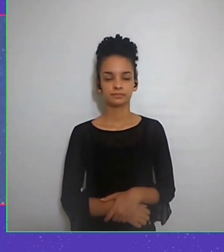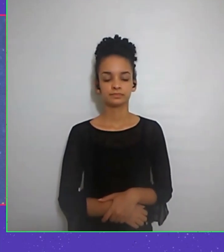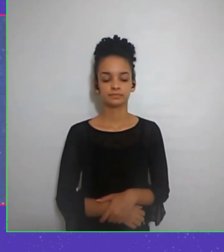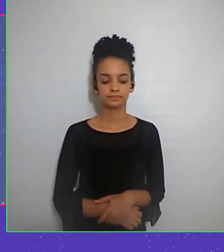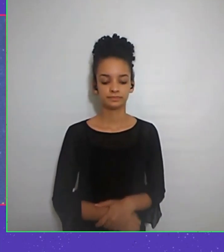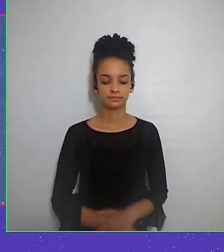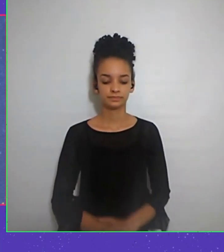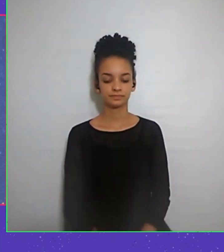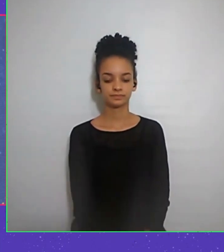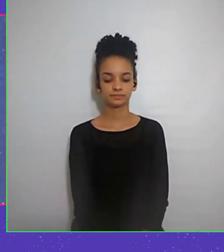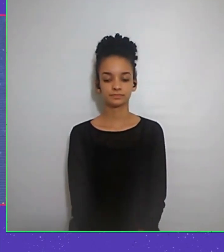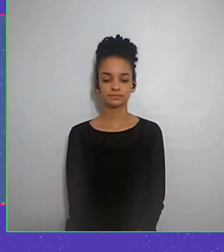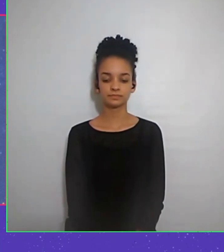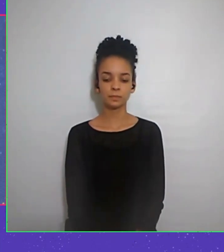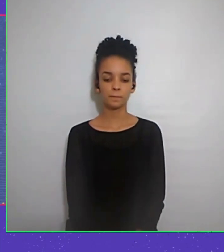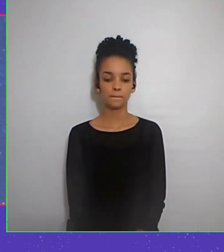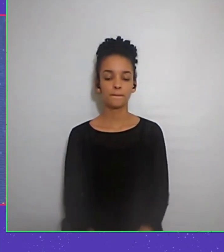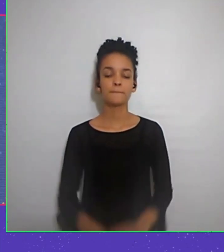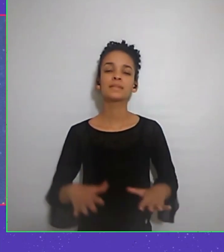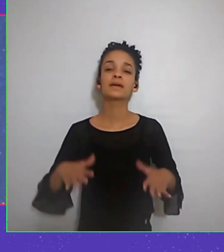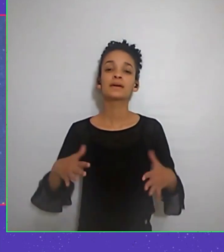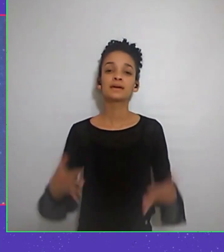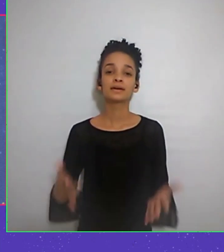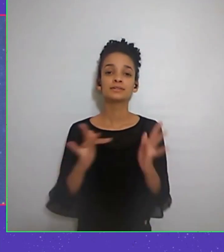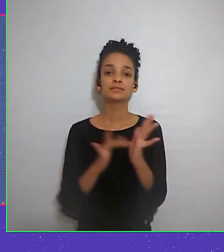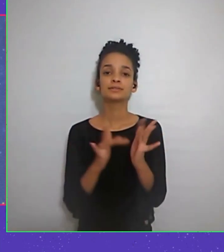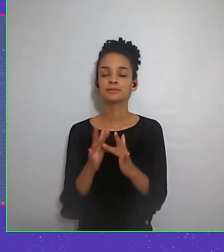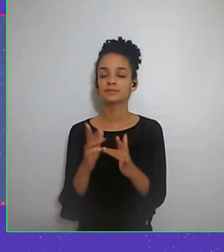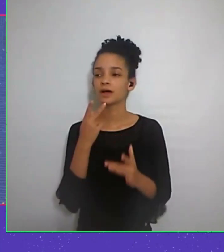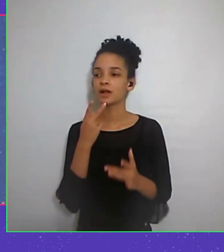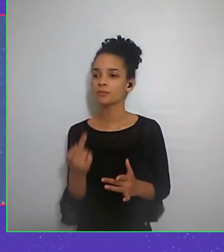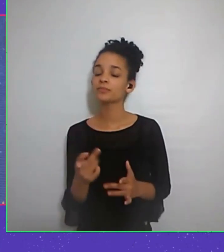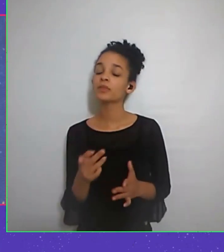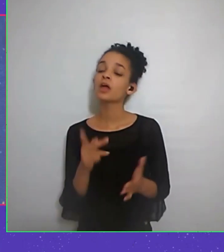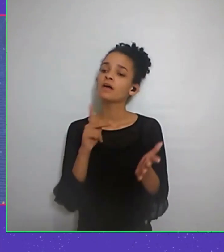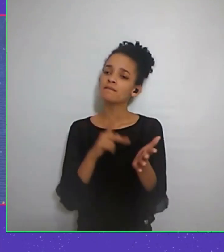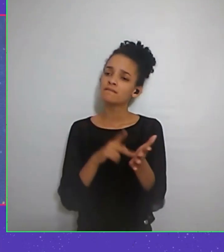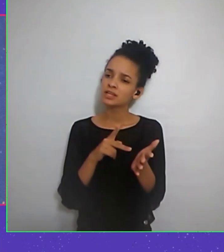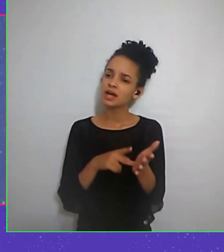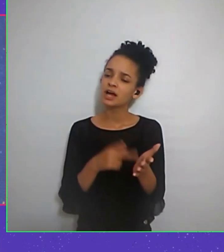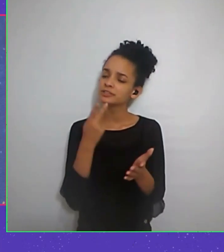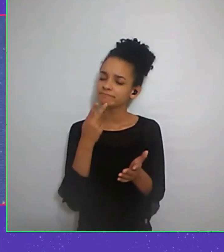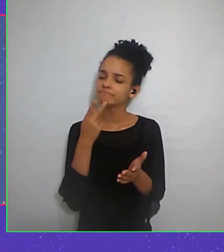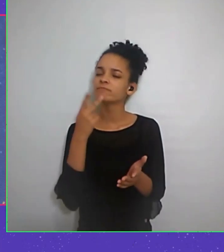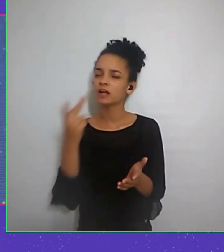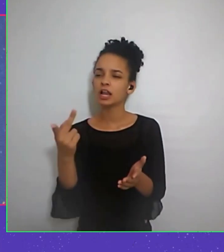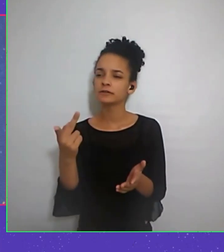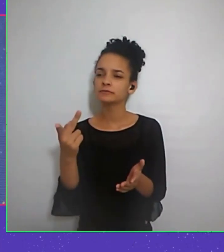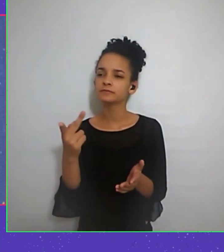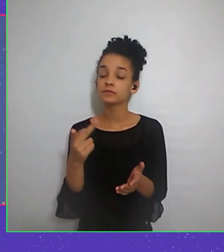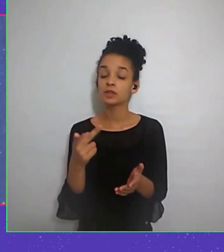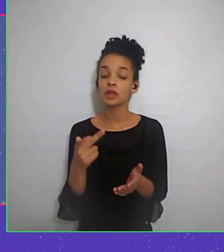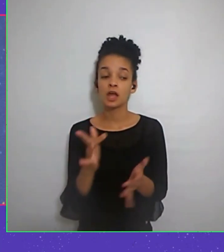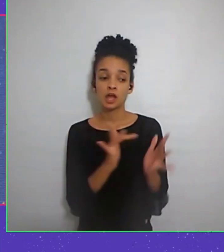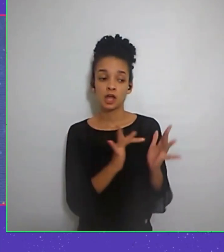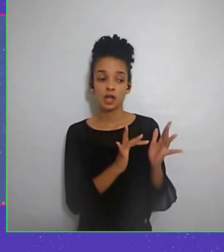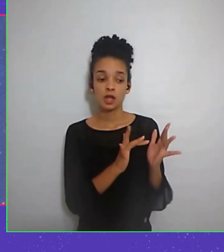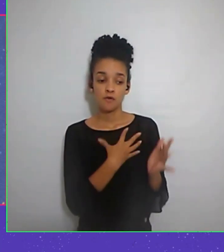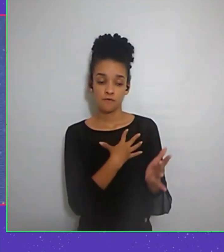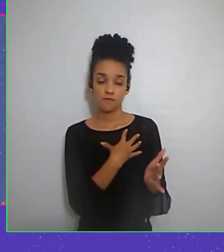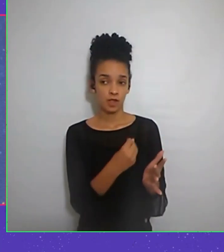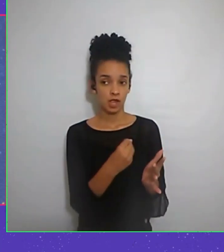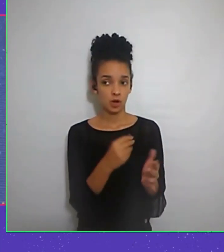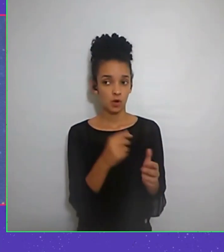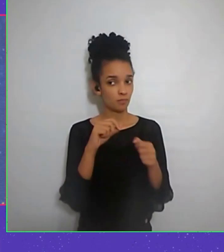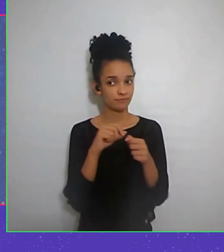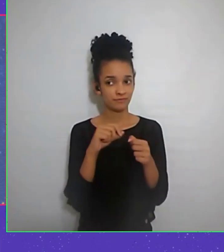Então lhes falou Jesus: em verdade vos digo, que o Filho nada pode fazer de si mesmo, senão somente aquilo